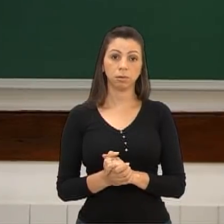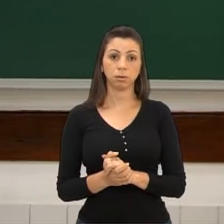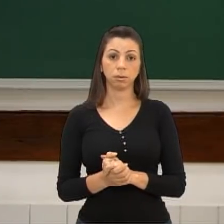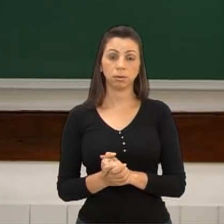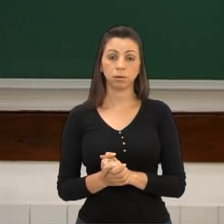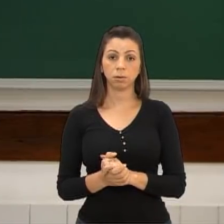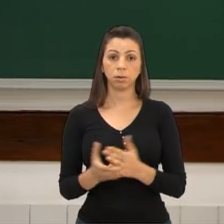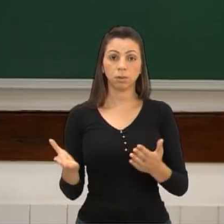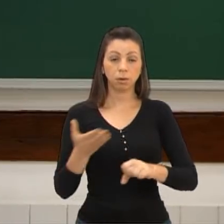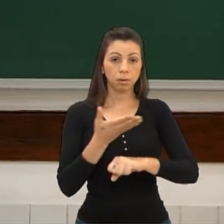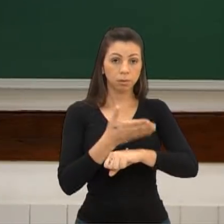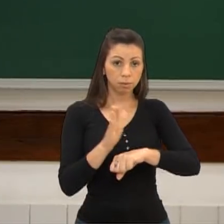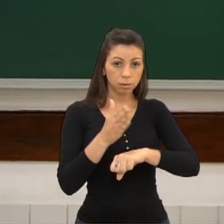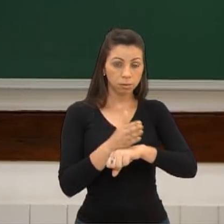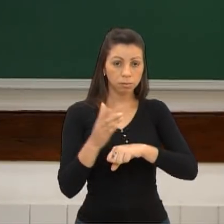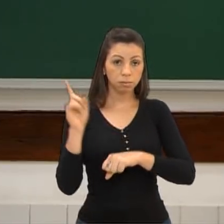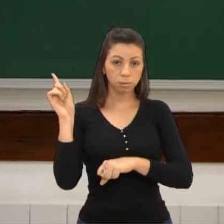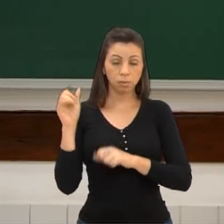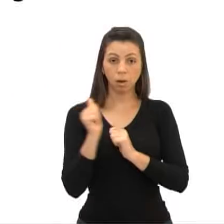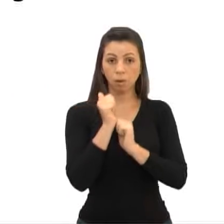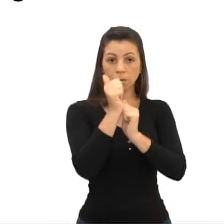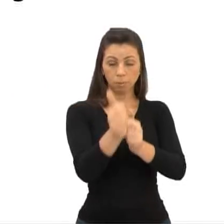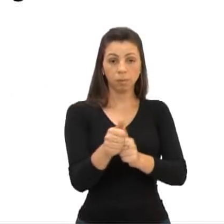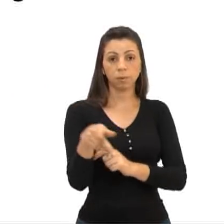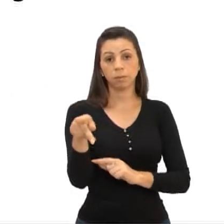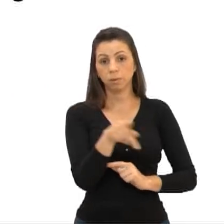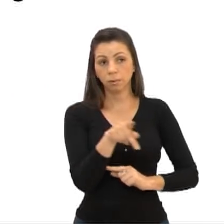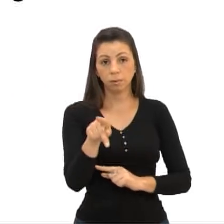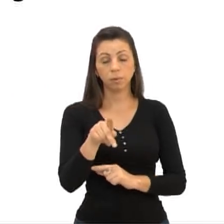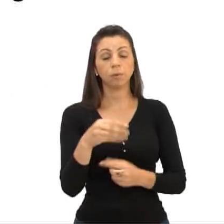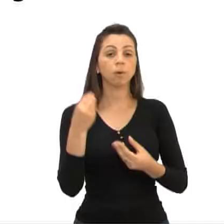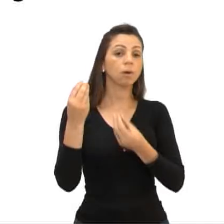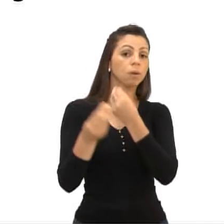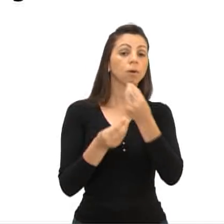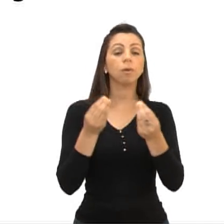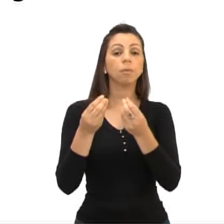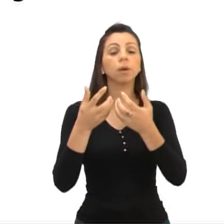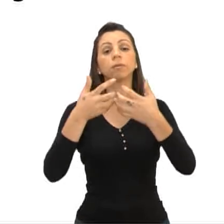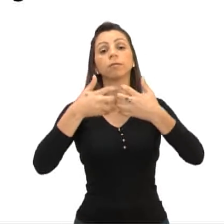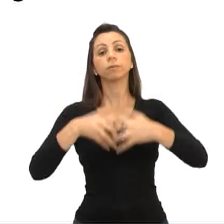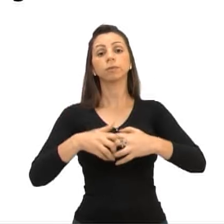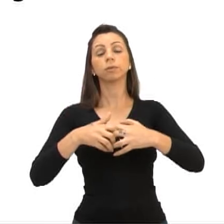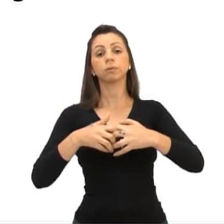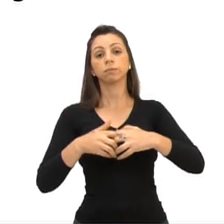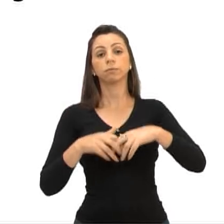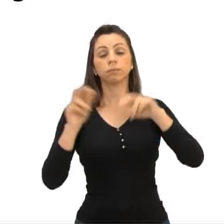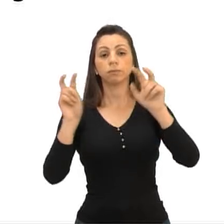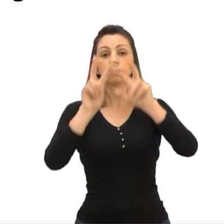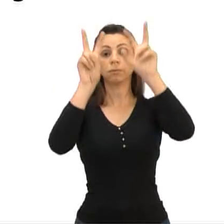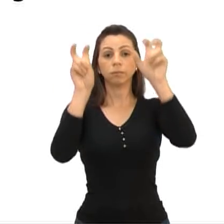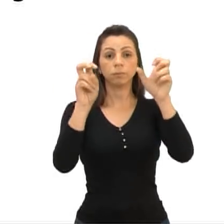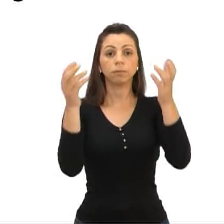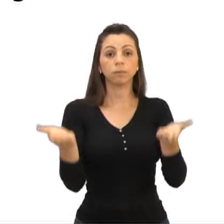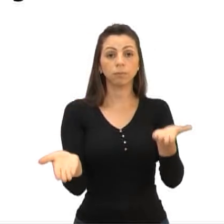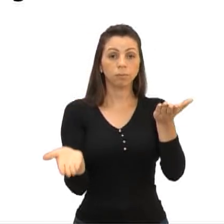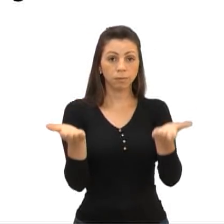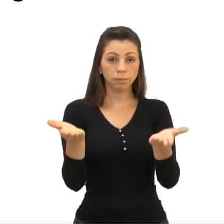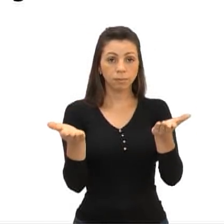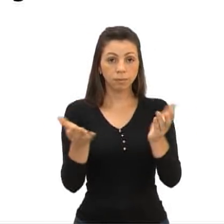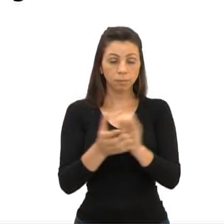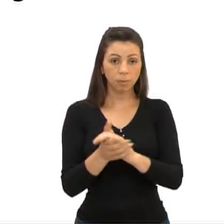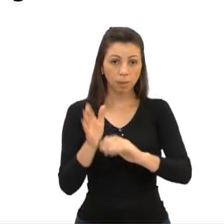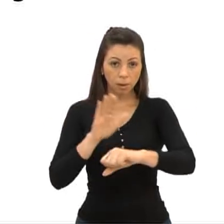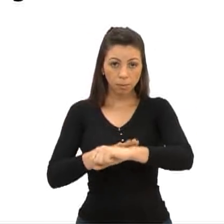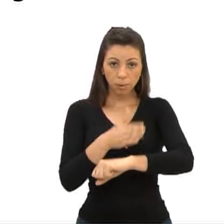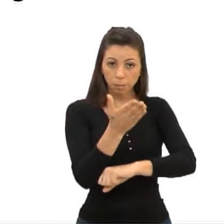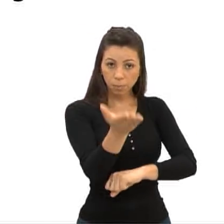o exercício na tela. Acompanhe com o professor para ver como funciona o assunto de proporção. Tempinho